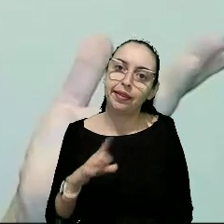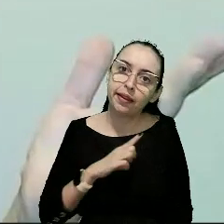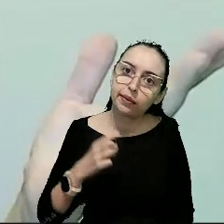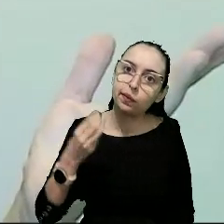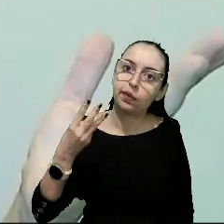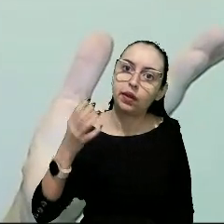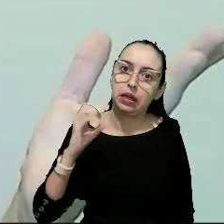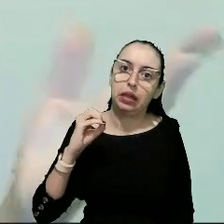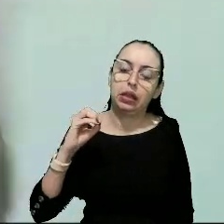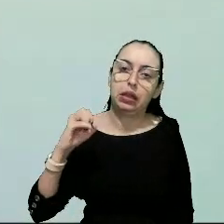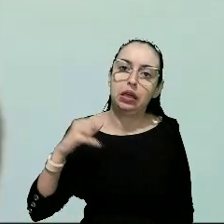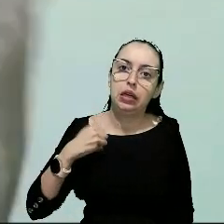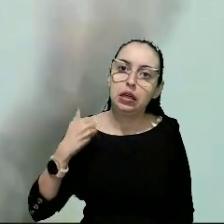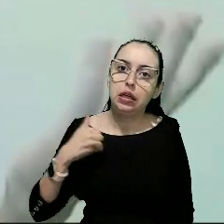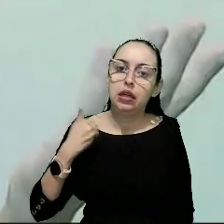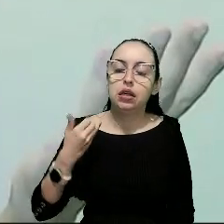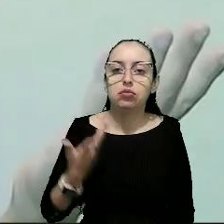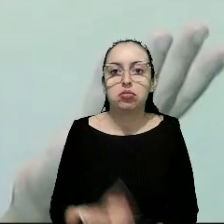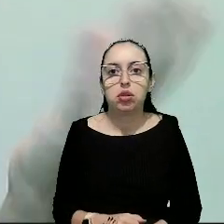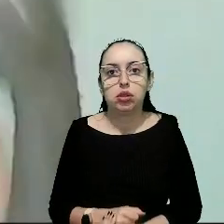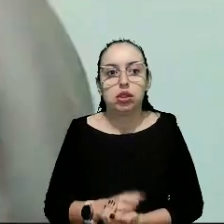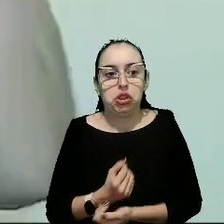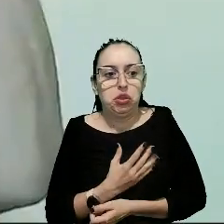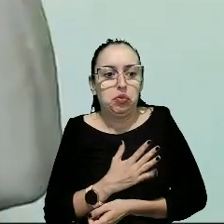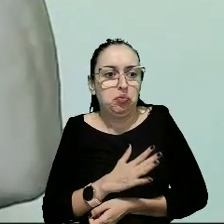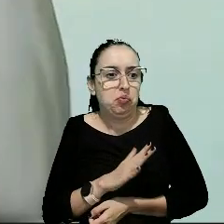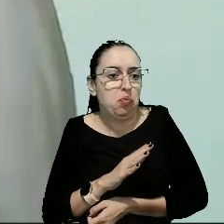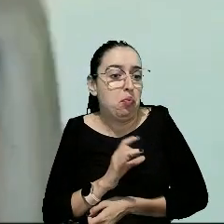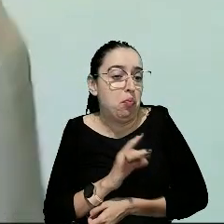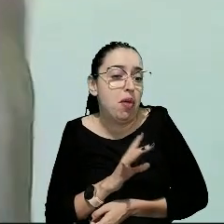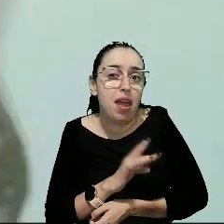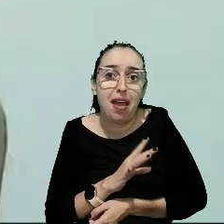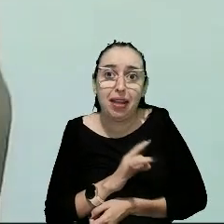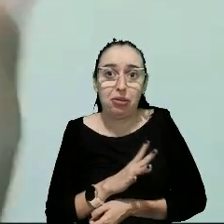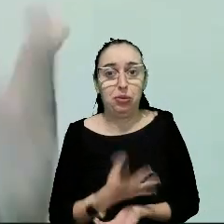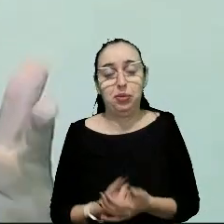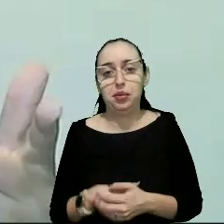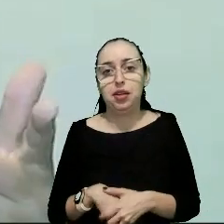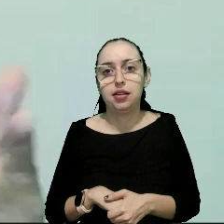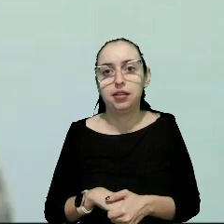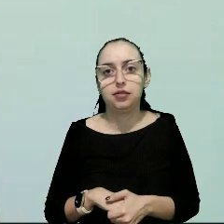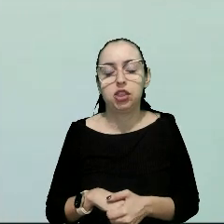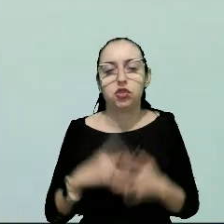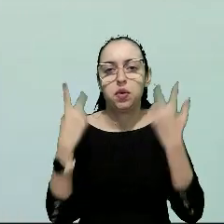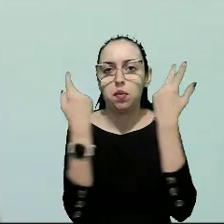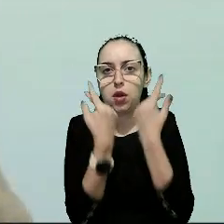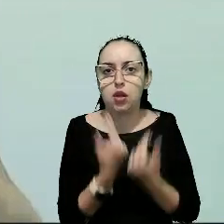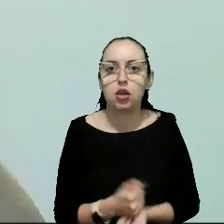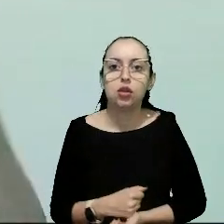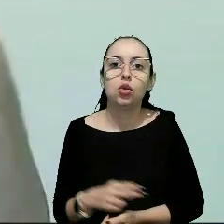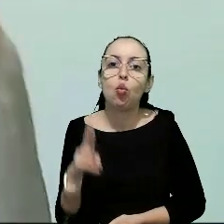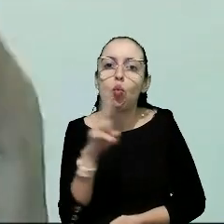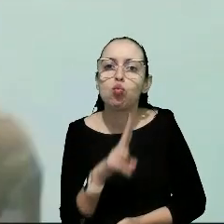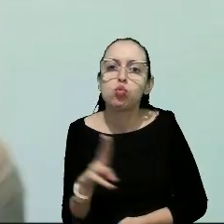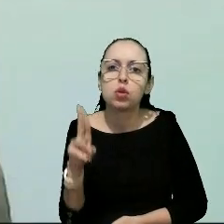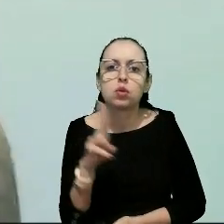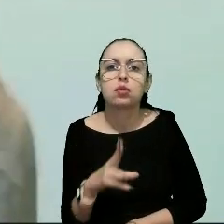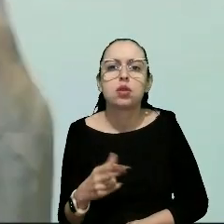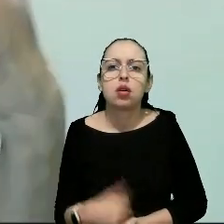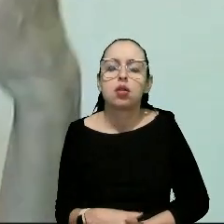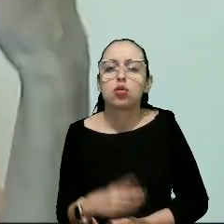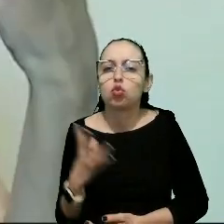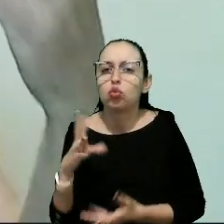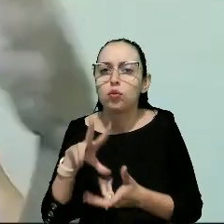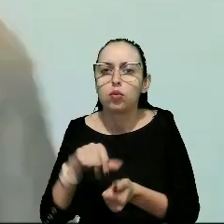30 anos? Pânico de envelhecer, fazendo cirurgia. Nós somos as maiores consumidoras do